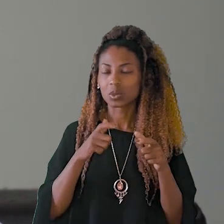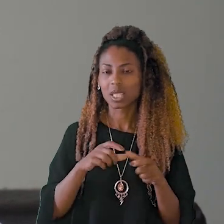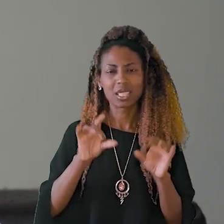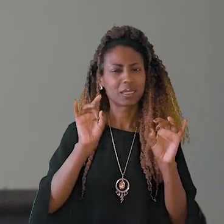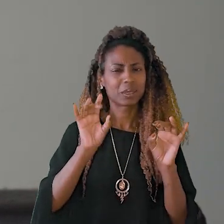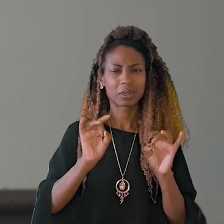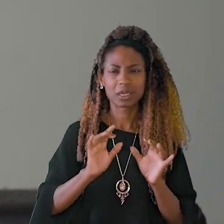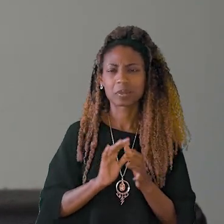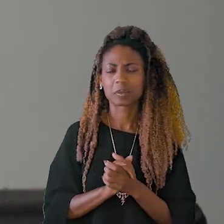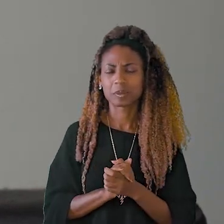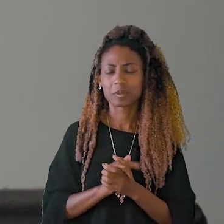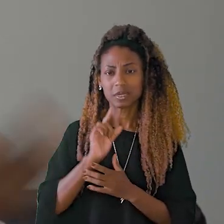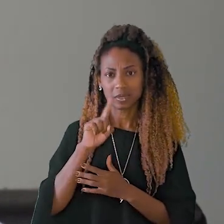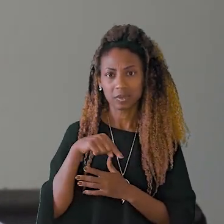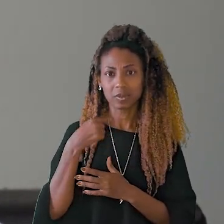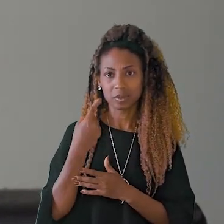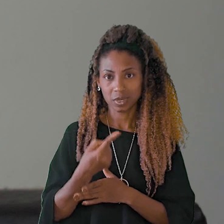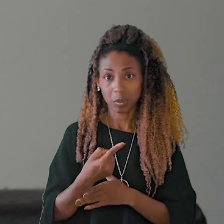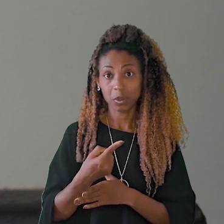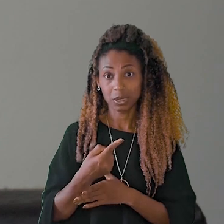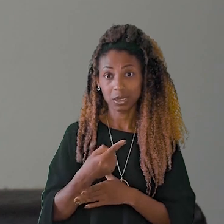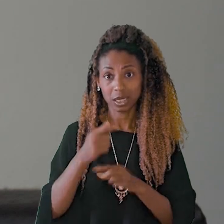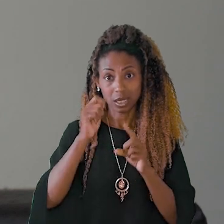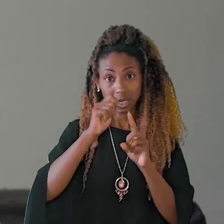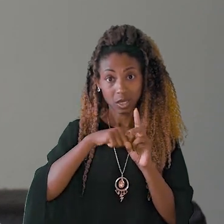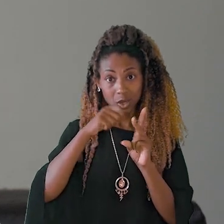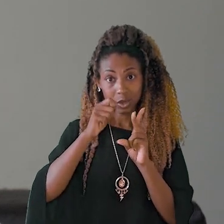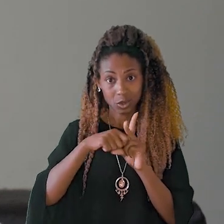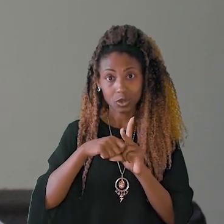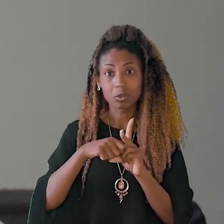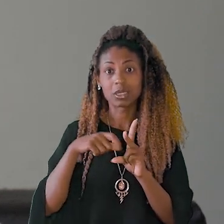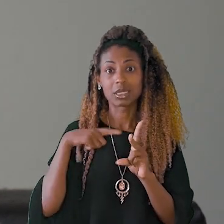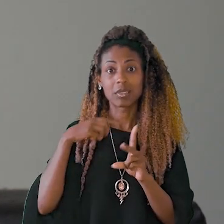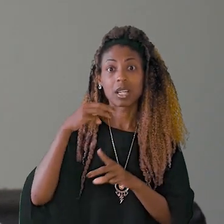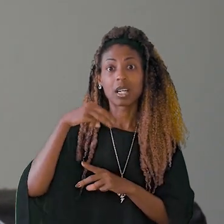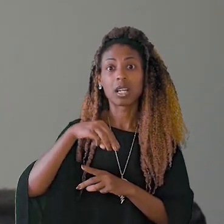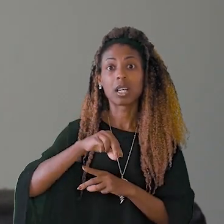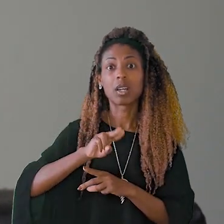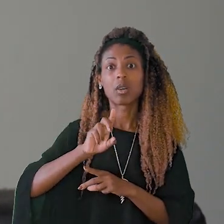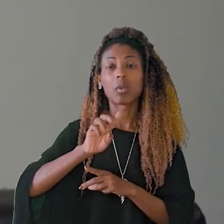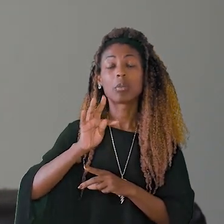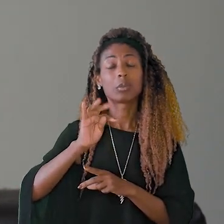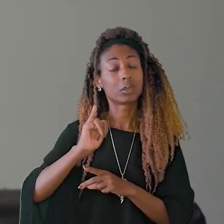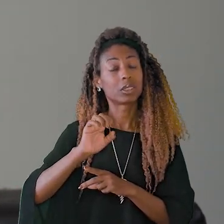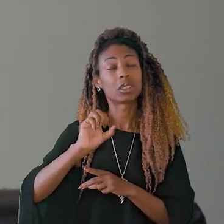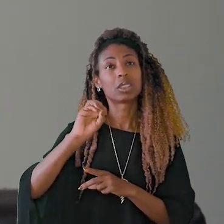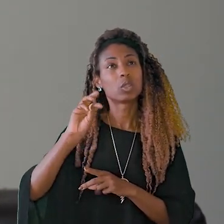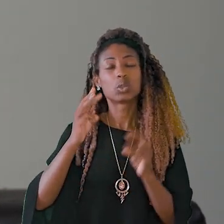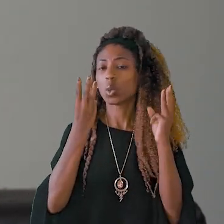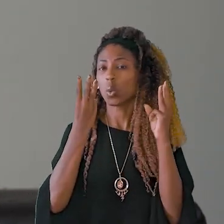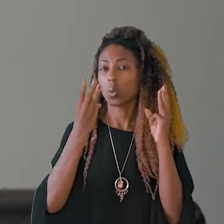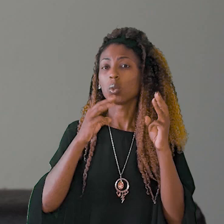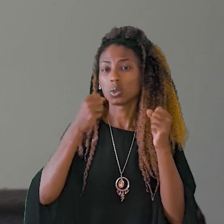né? E eu lembro que logo após 2 meses, a gente foi convidada pela Multishow pra falar sobre a minha vida. Imagina uma mãe que nem